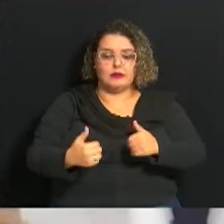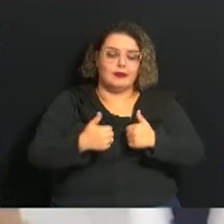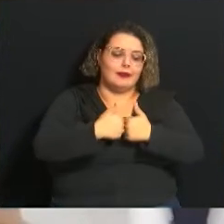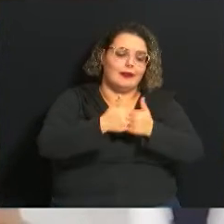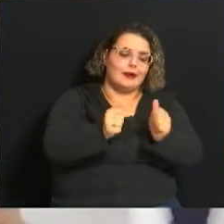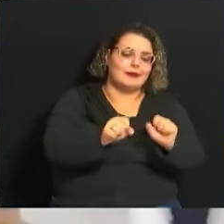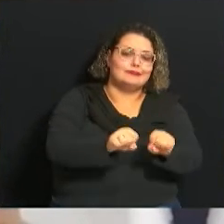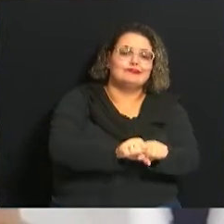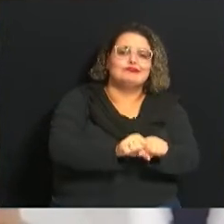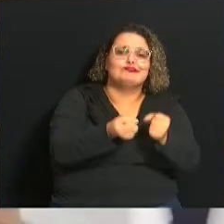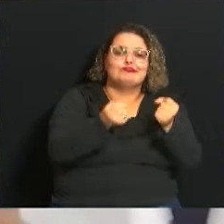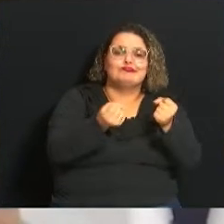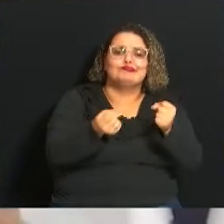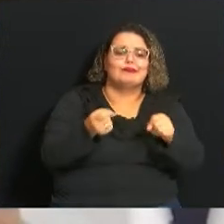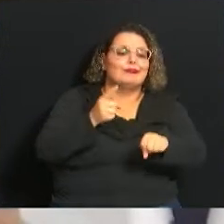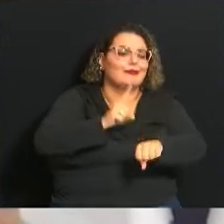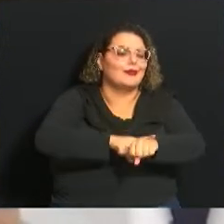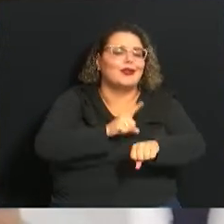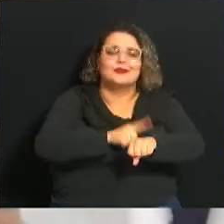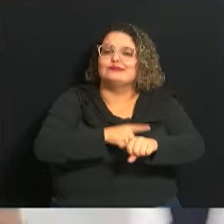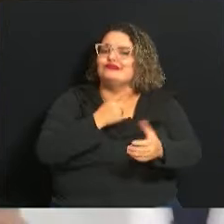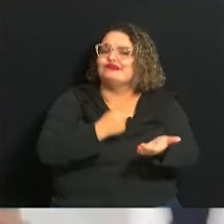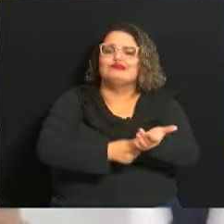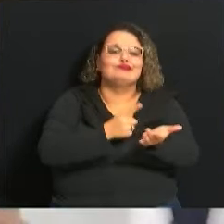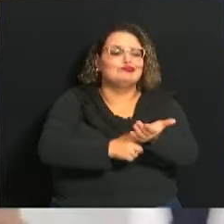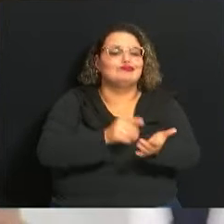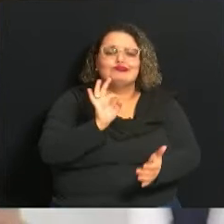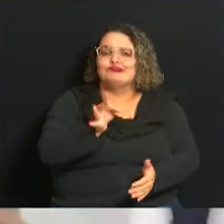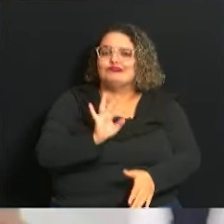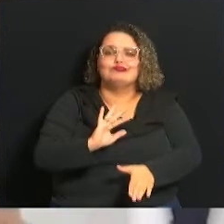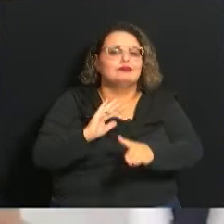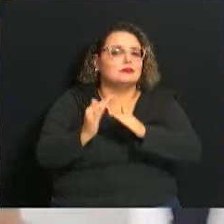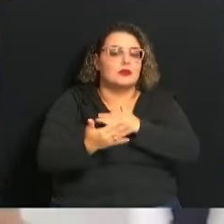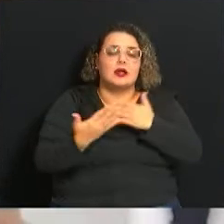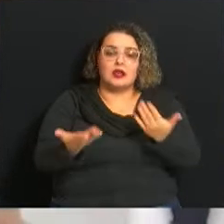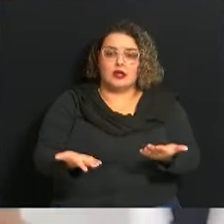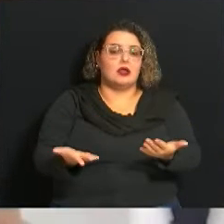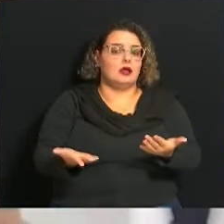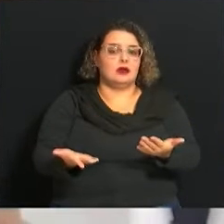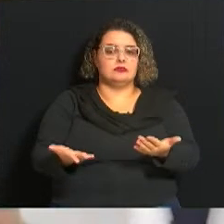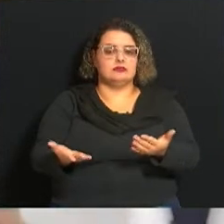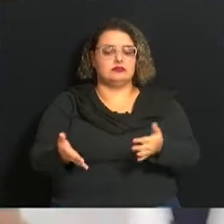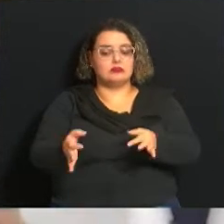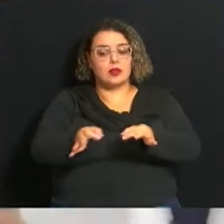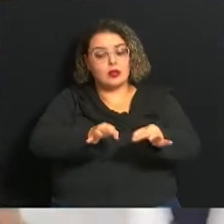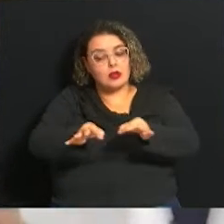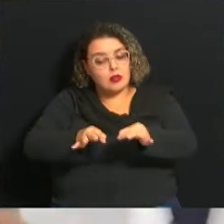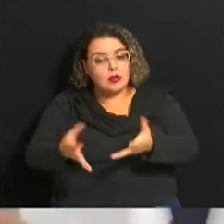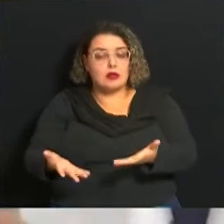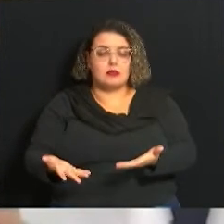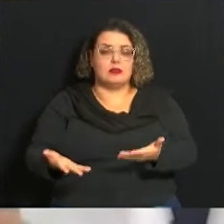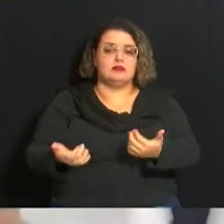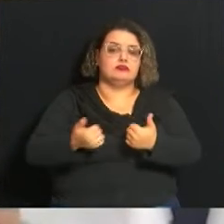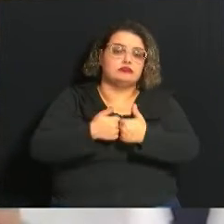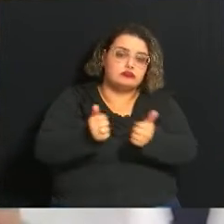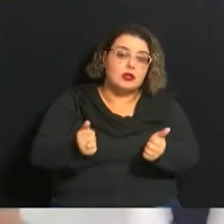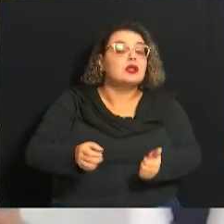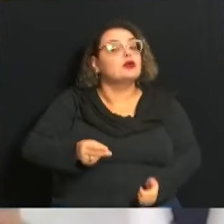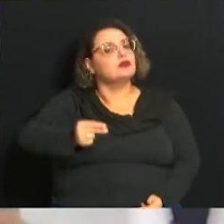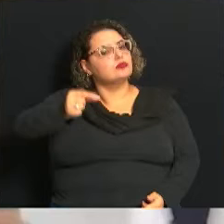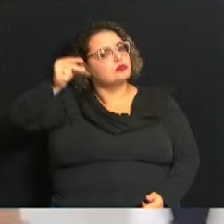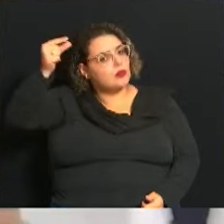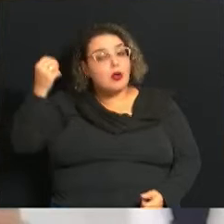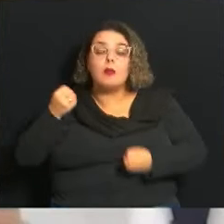falta de horário nos bairros. A operação do transporte em Campinas já foi muito boa.